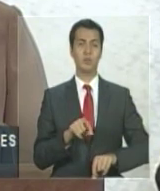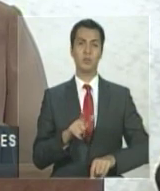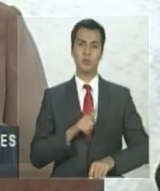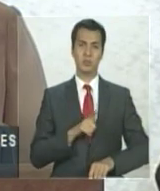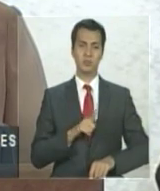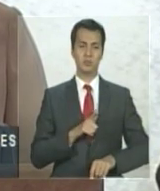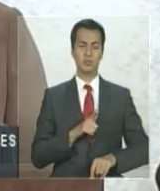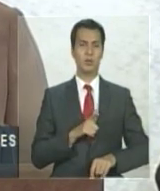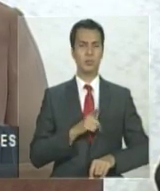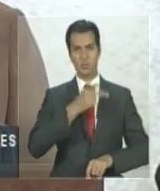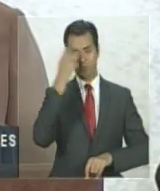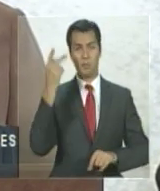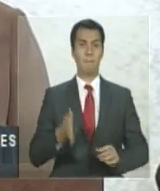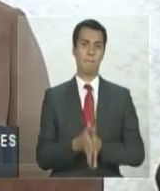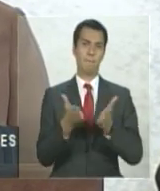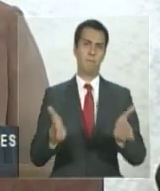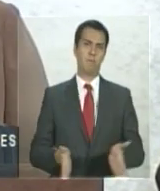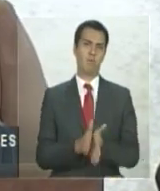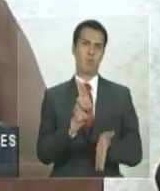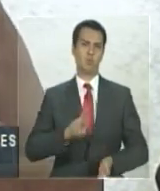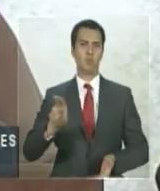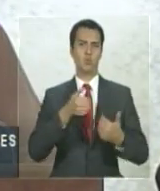mais baixa renda do país.